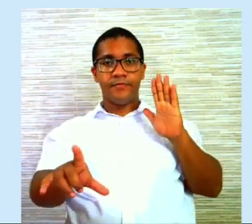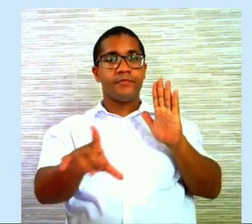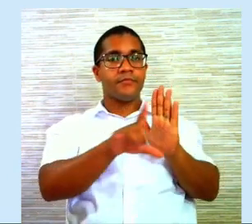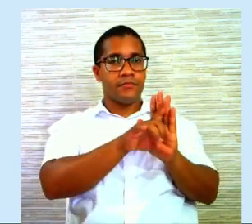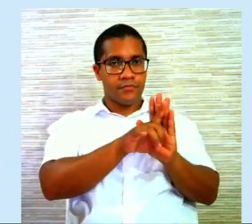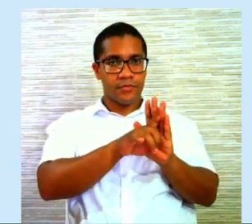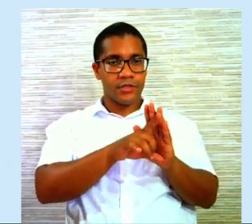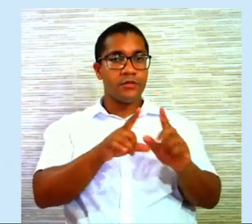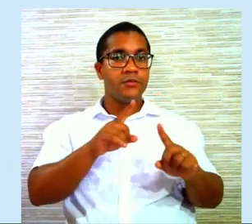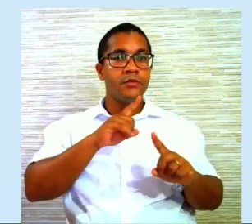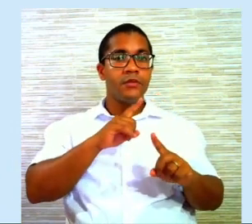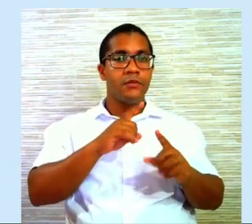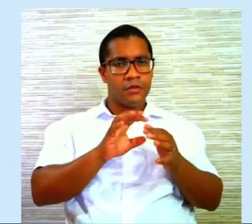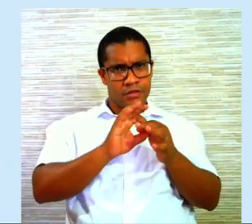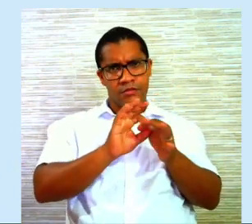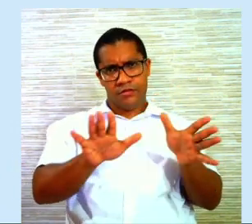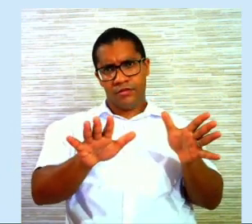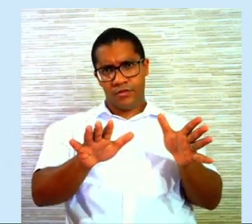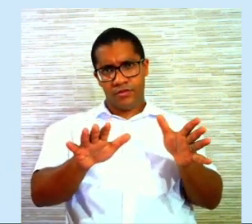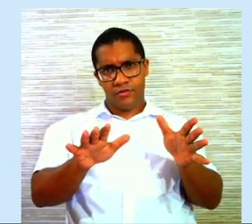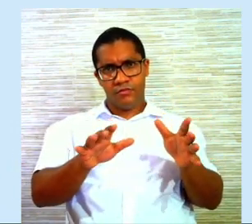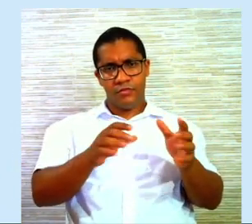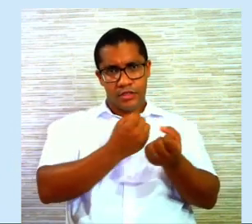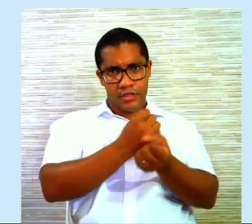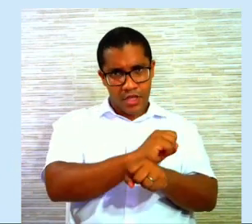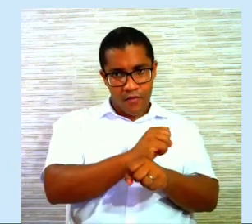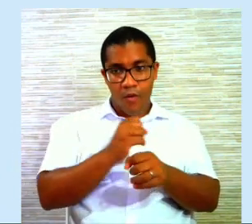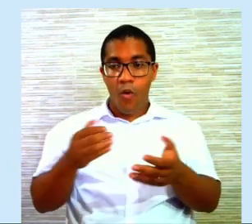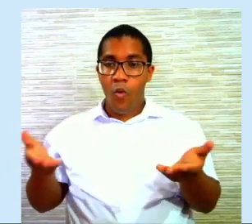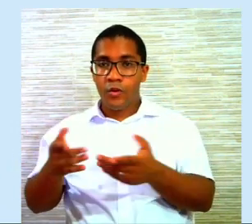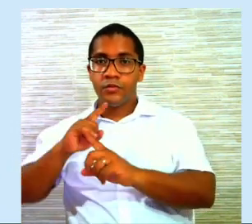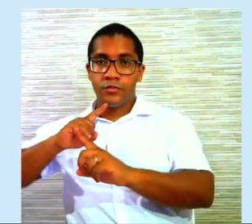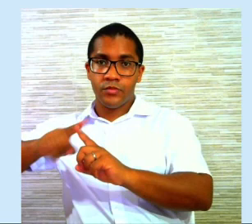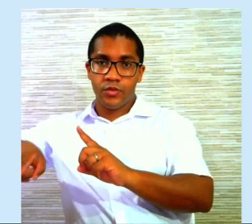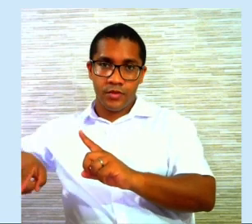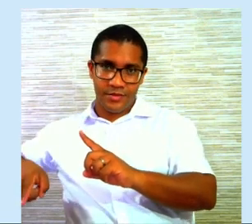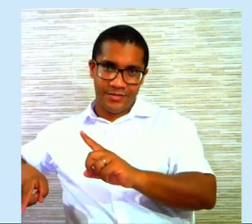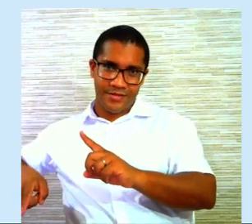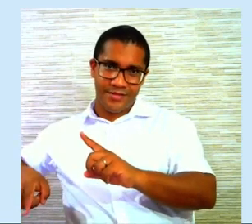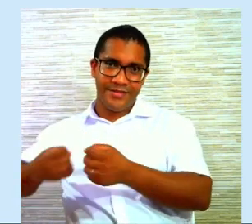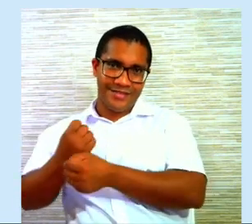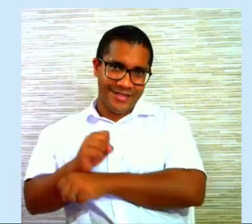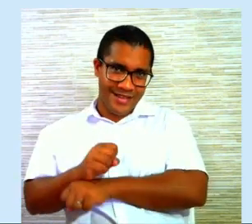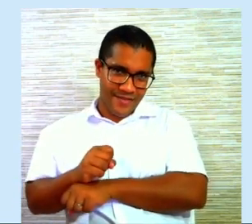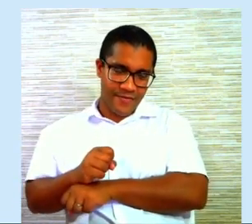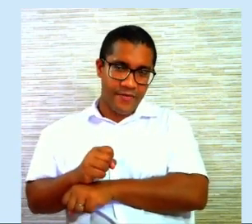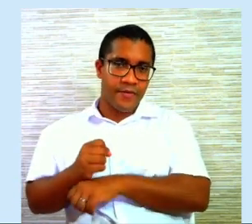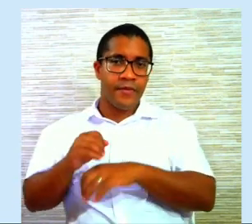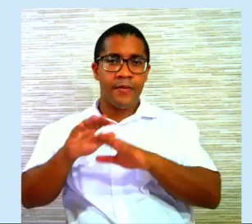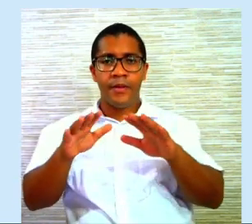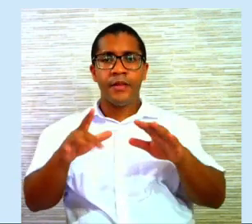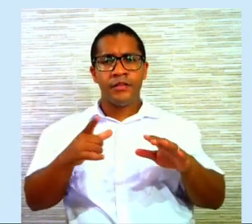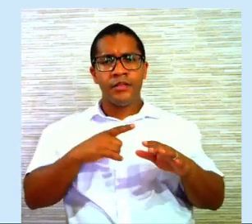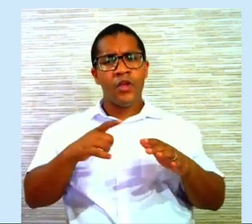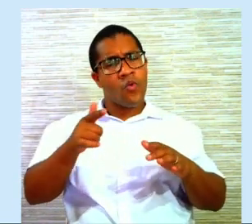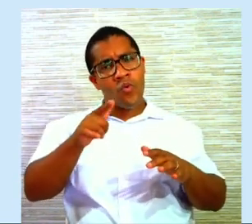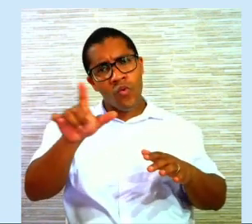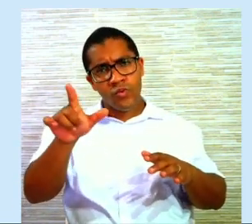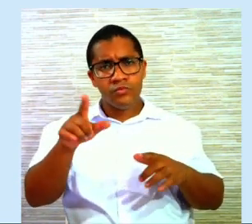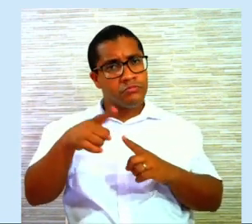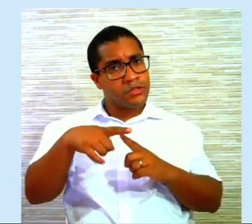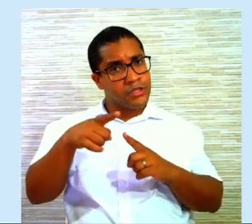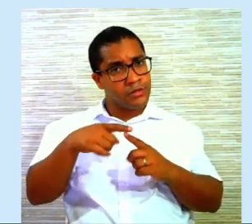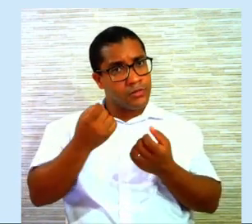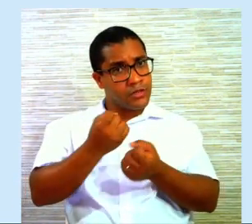a lei proibia, a lei permitia, hoje proíbe. Mas que hoje, na realidade, é outra forma